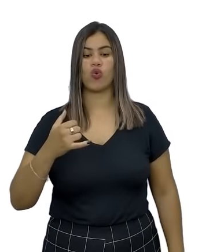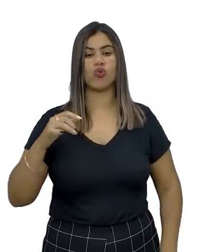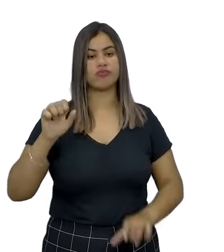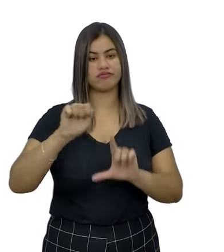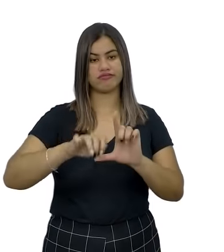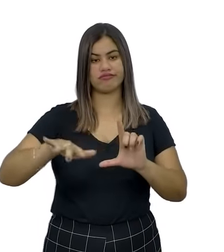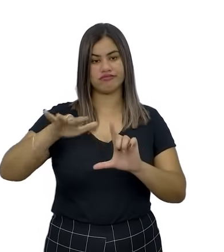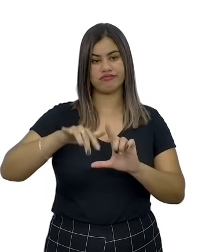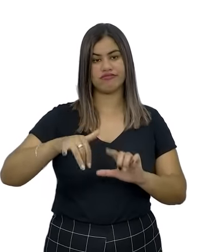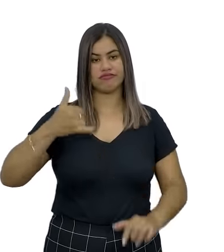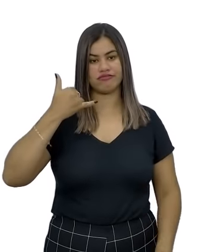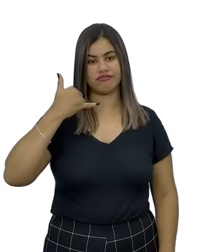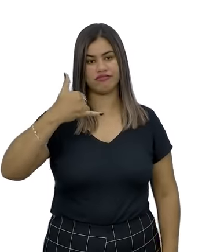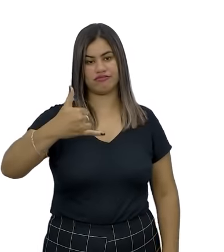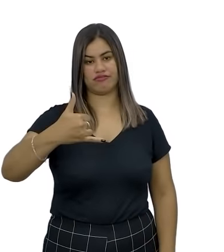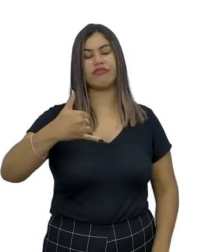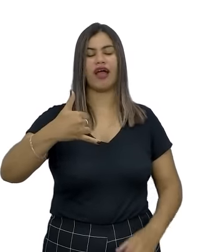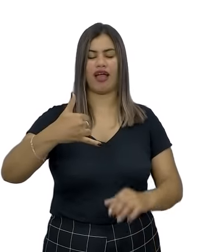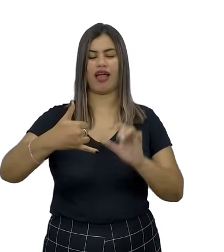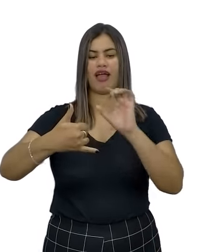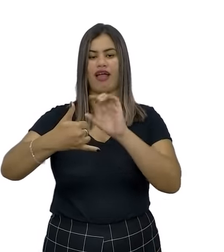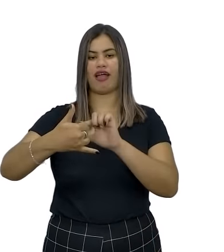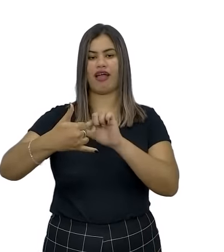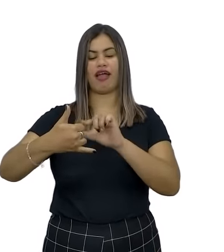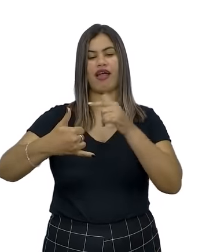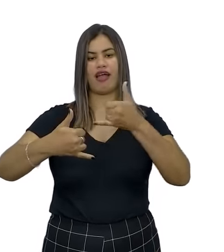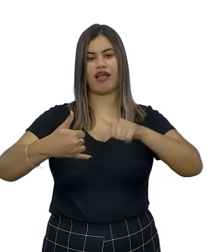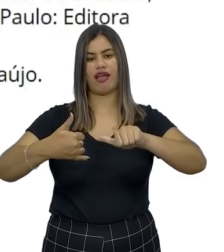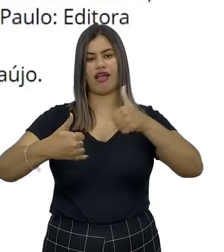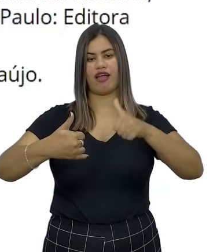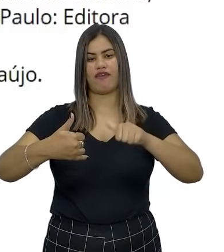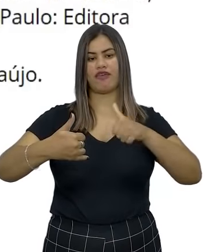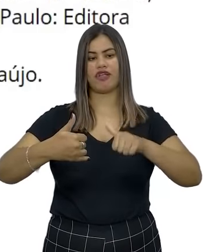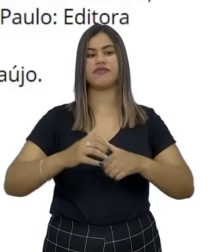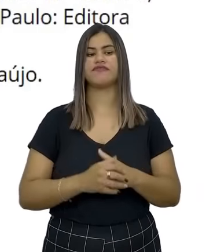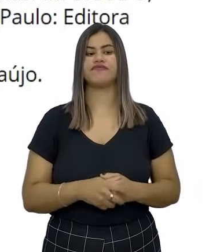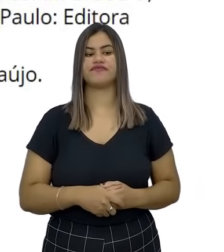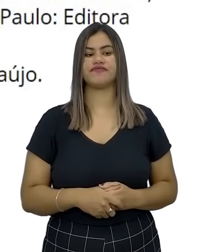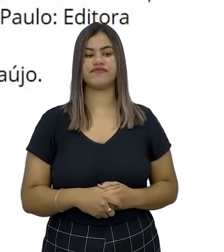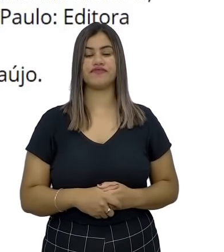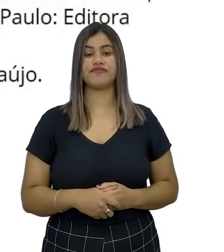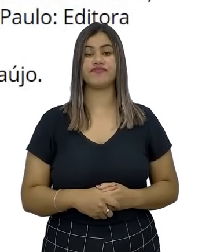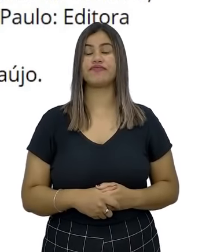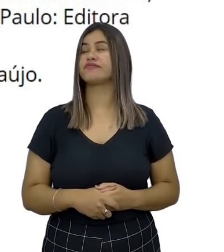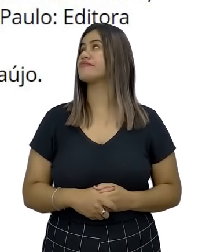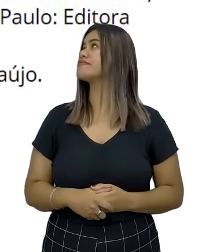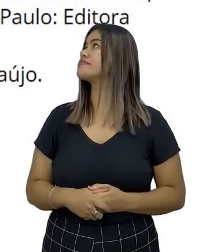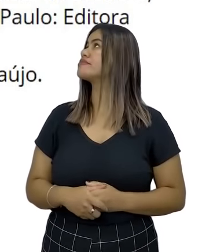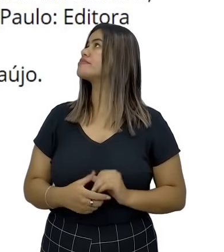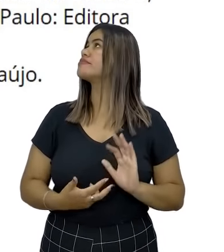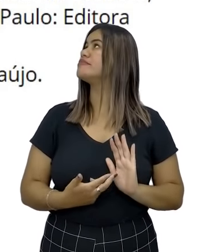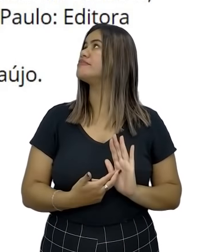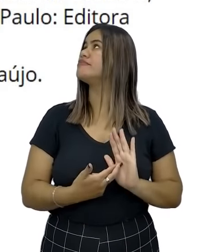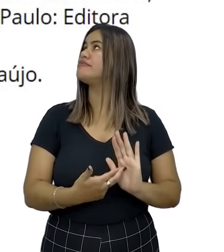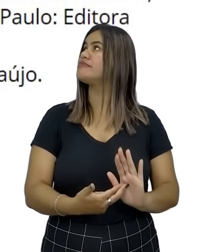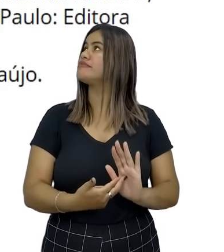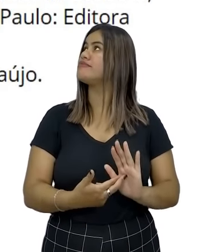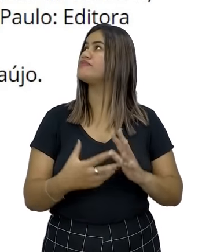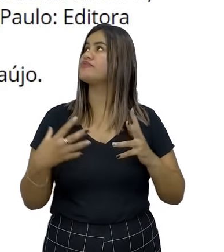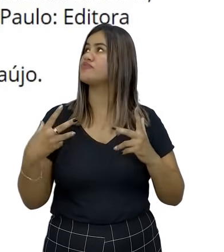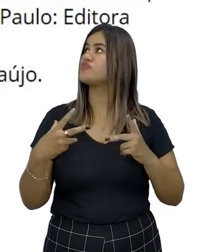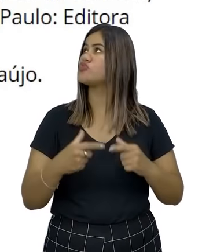e avaliem, que é de suma importância, para que a gente possa olhar para as nossas ações futuras. Tem as nossas referências, tanto as